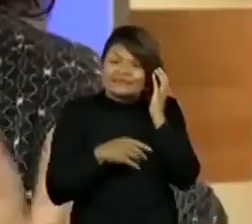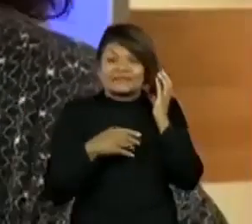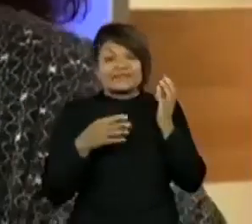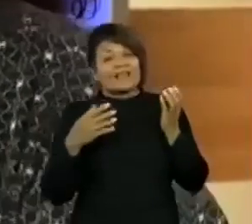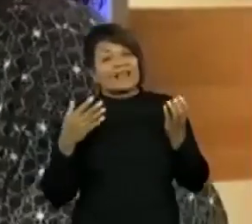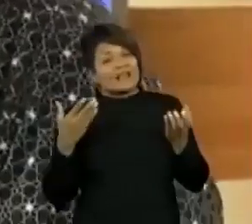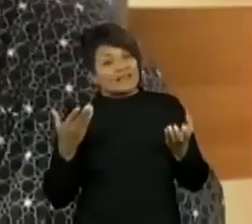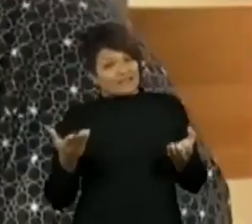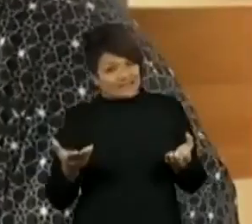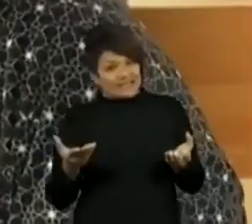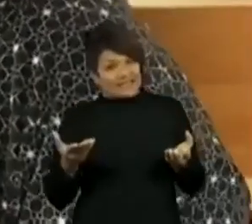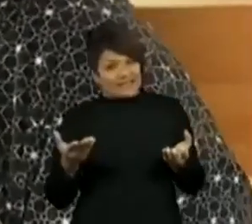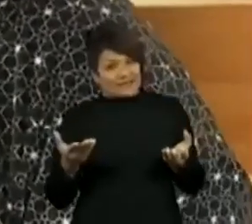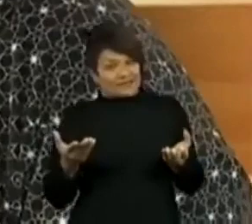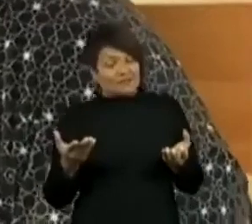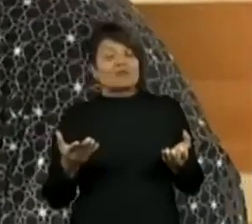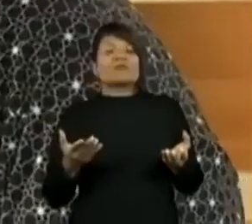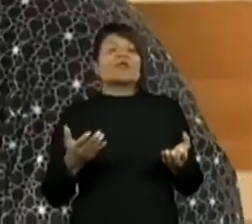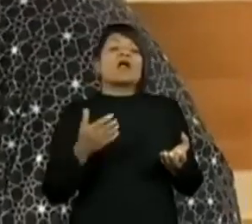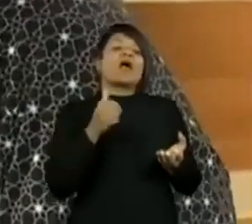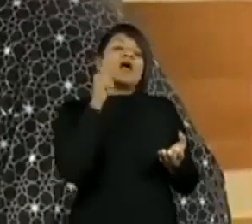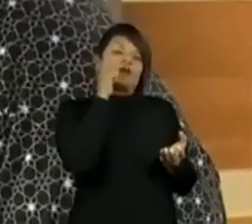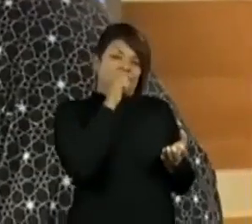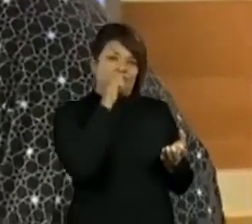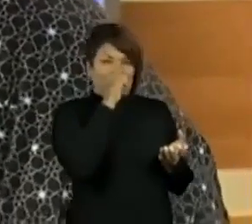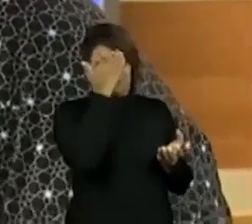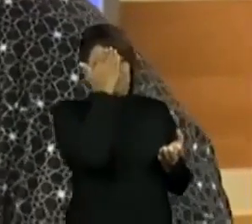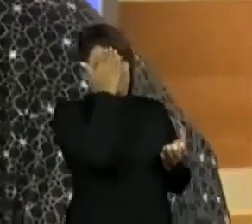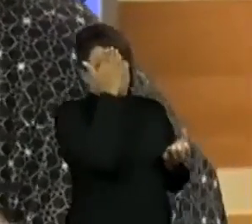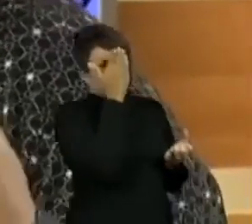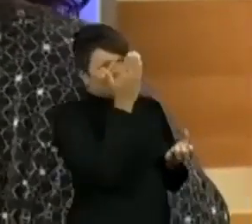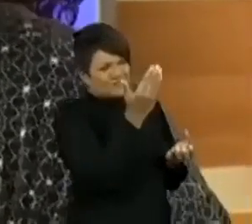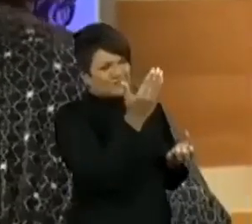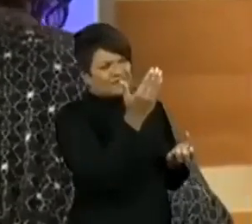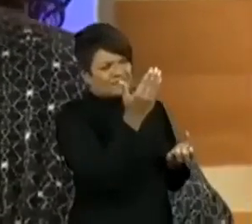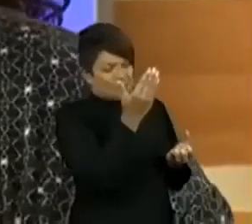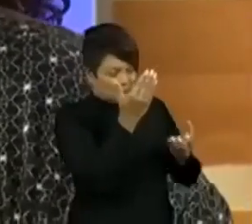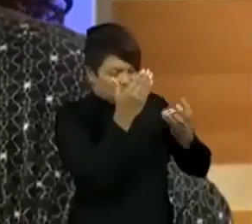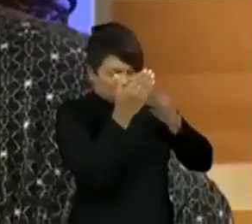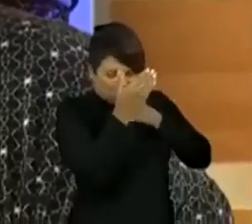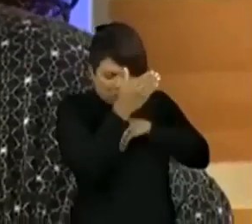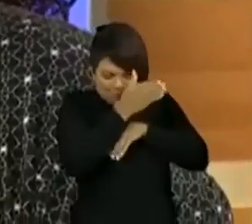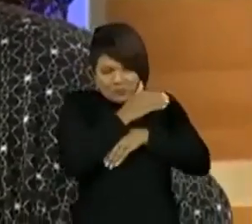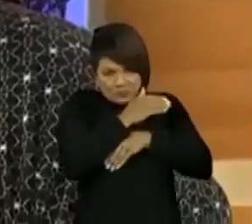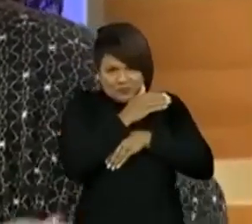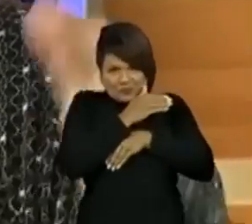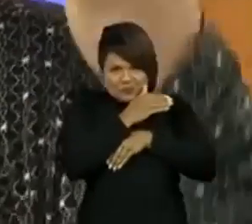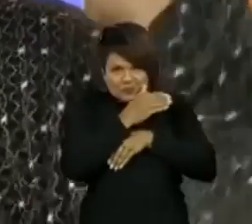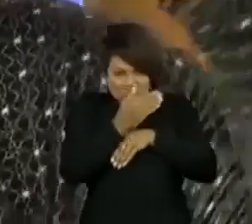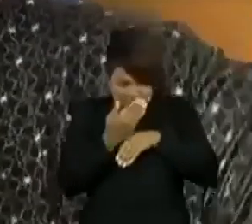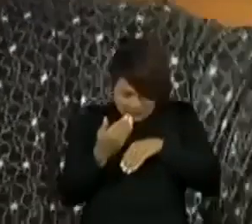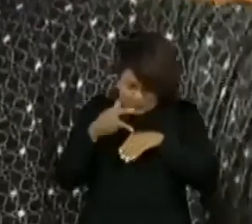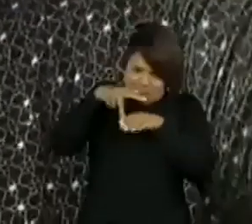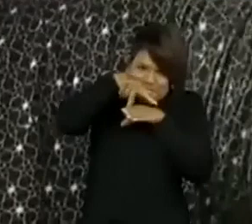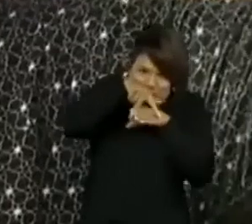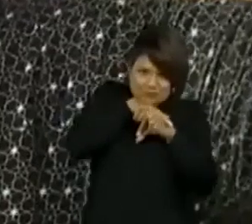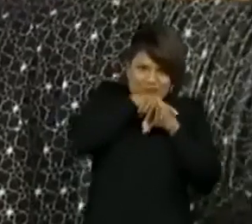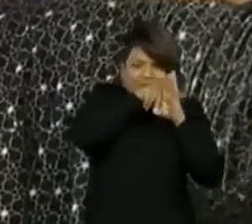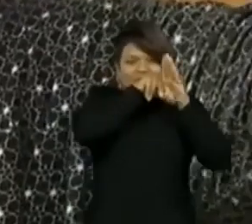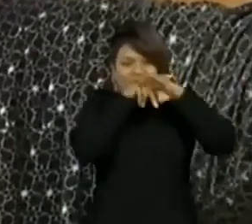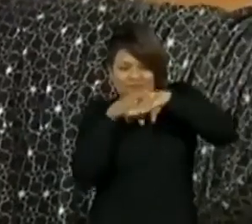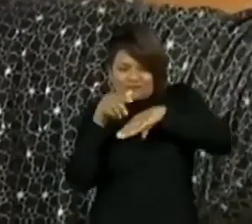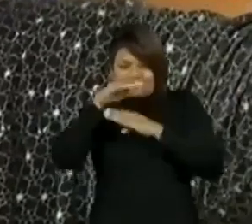Assim, Mazanendaba agradeceu, subiu no dorso do golfinho novamente e voltou